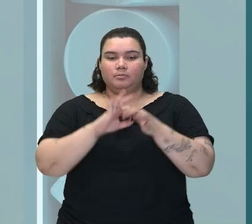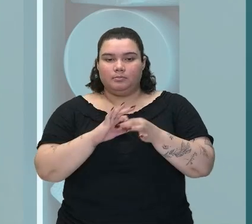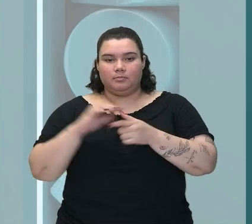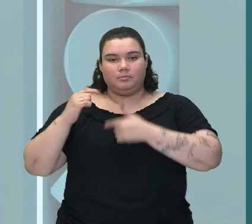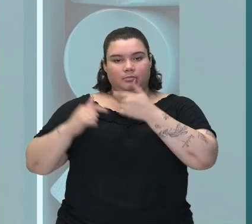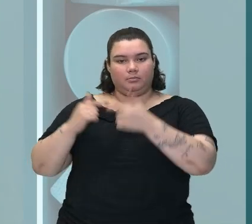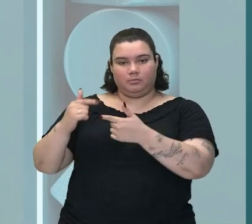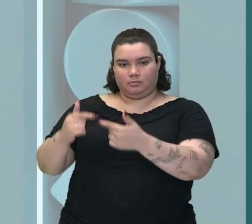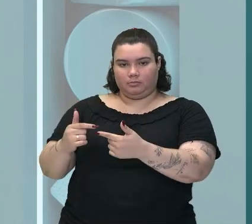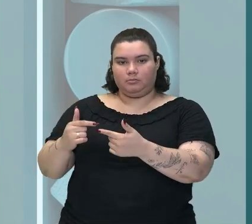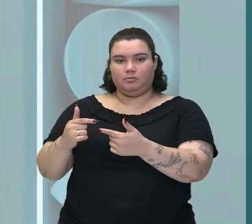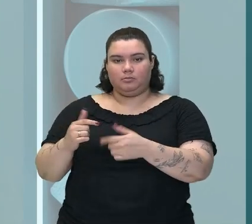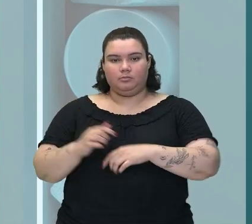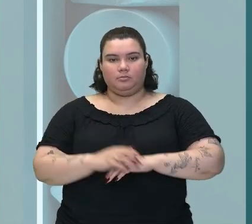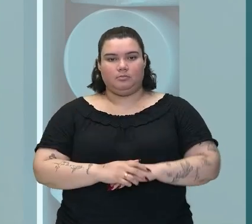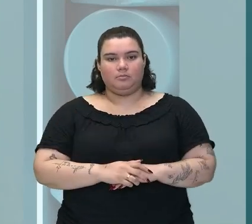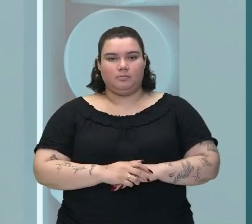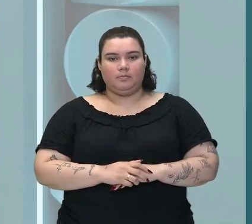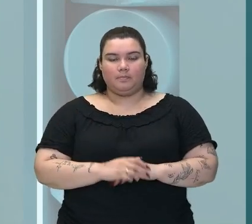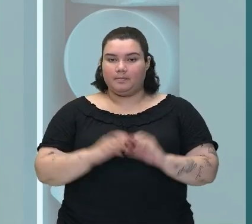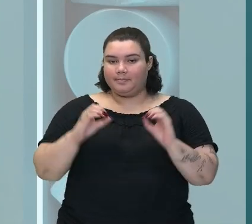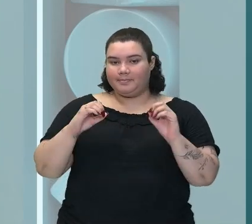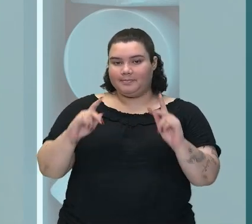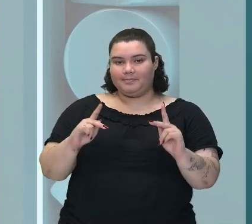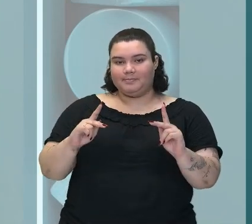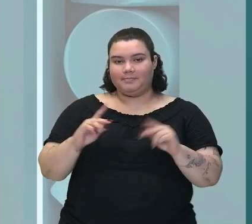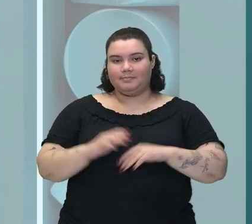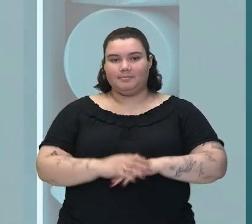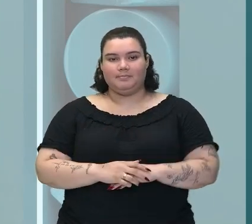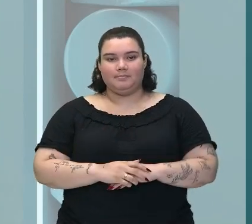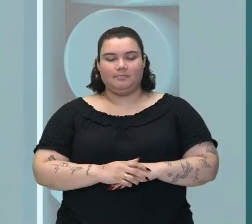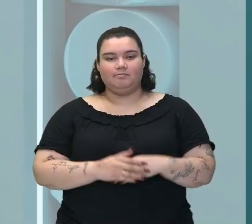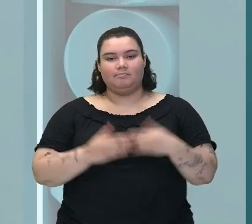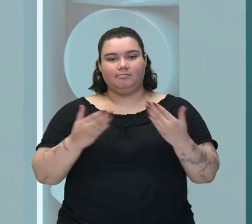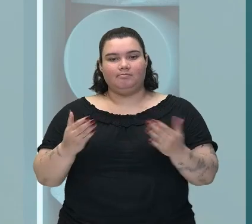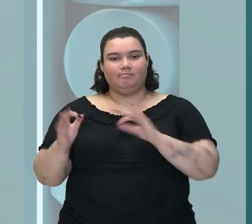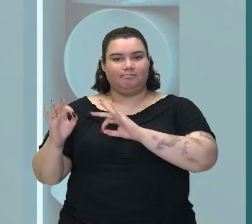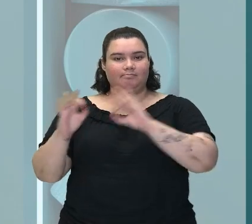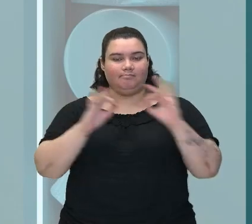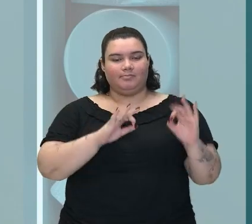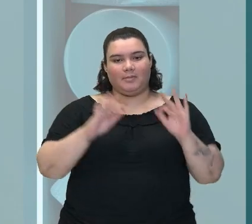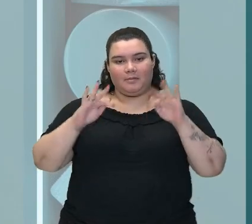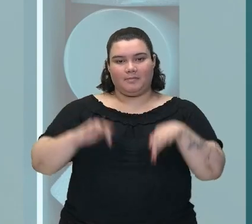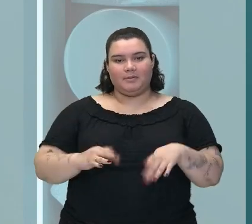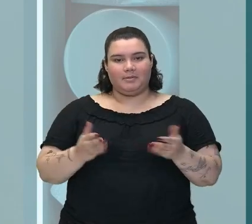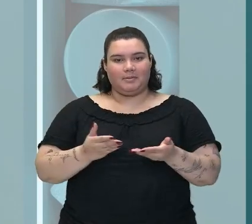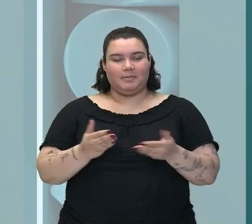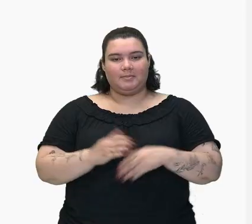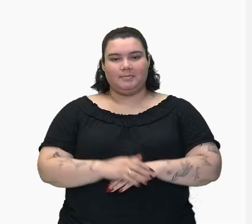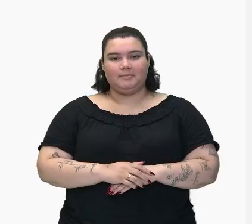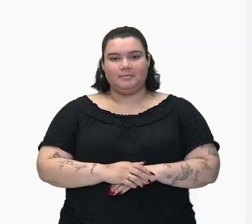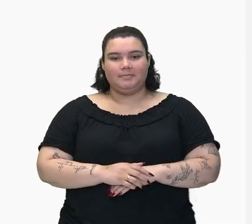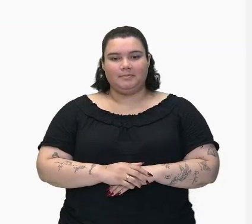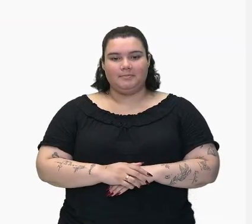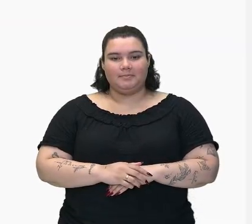tradição clássica do parnasianismo. Ok, gente? Então, dito isto, vamos encerrar o nosso momento aqui.